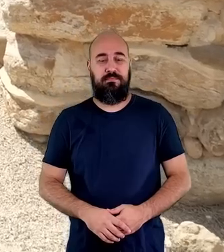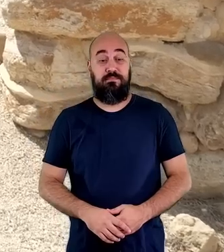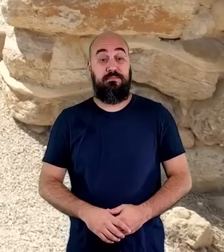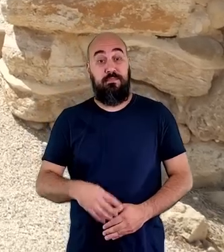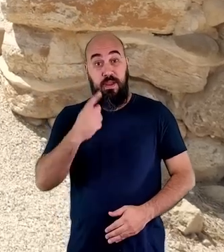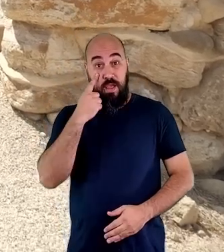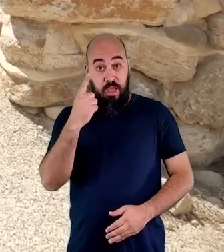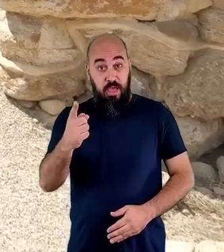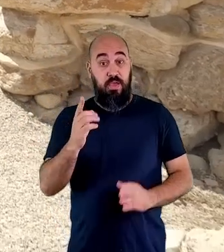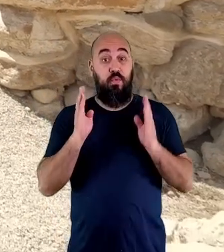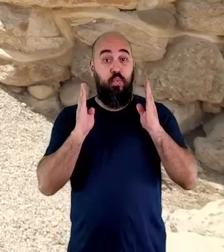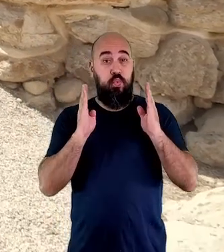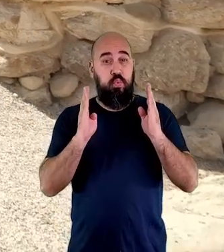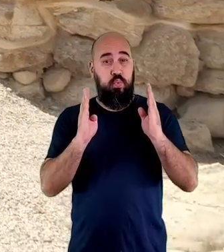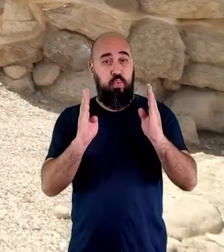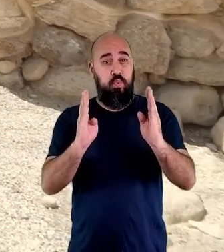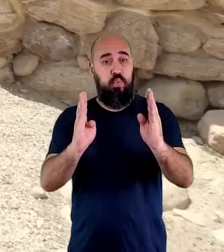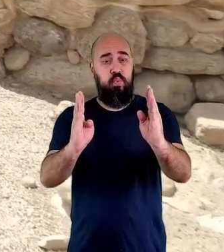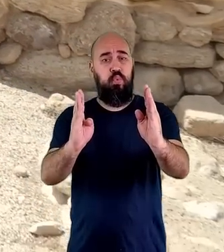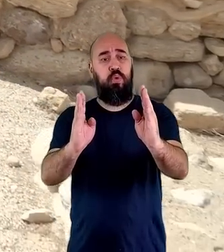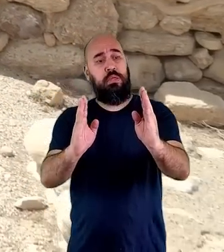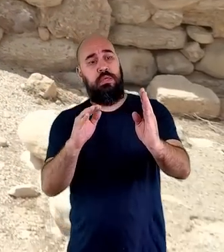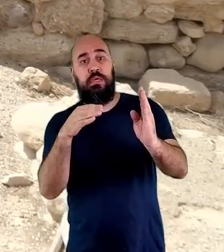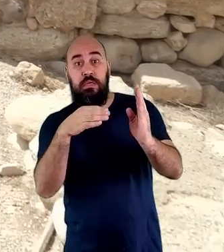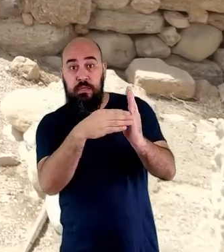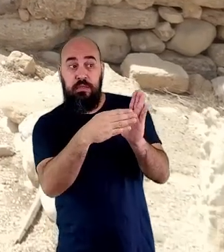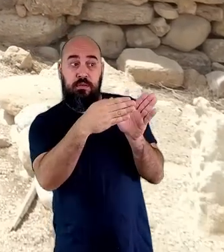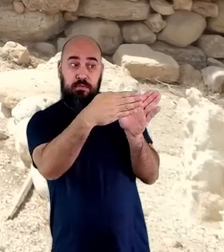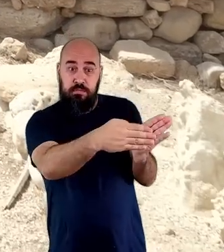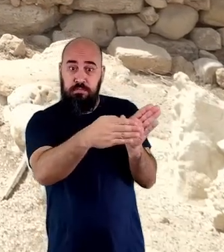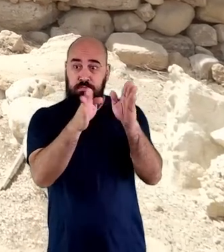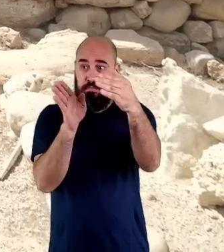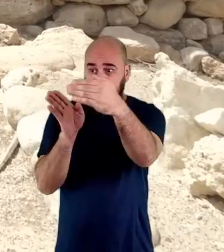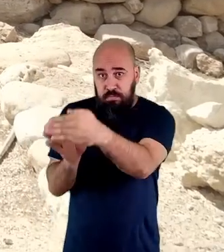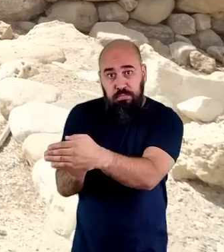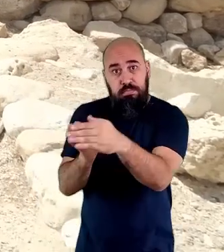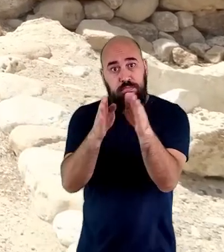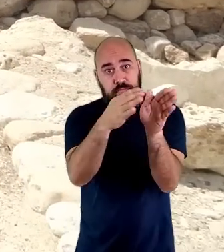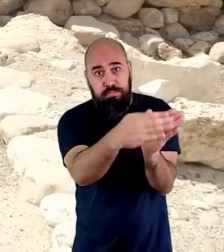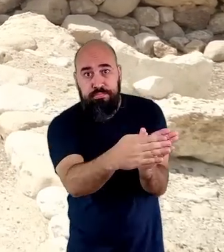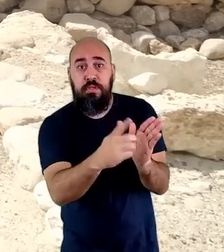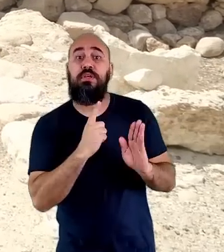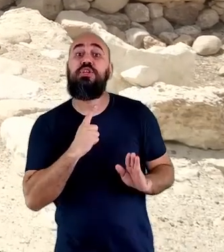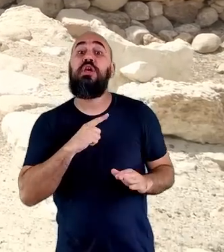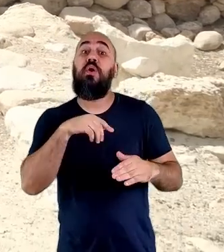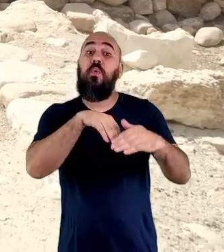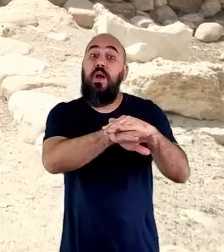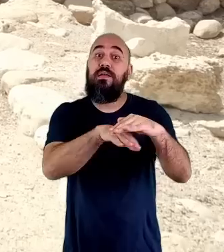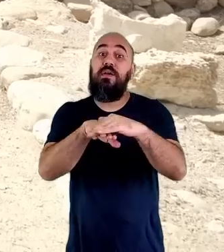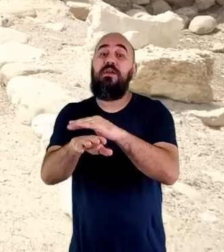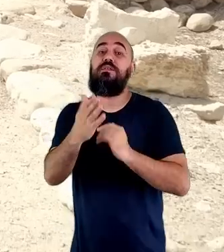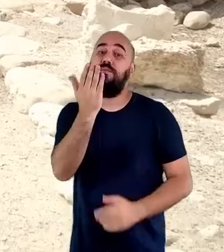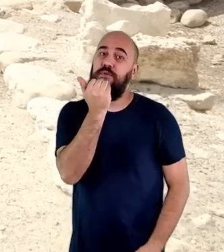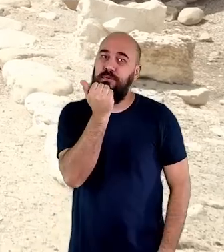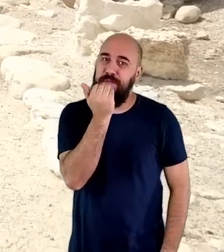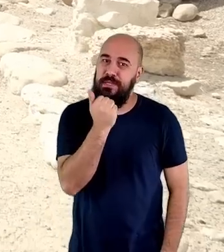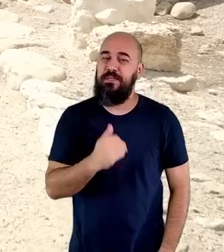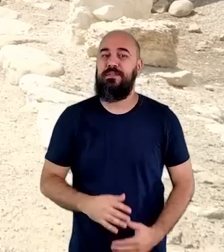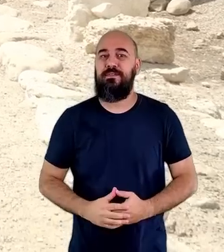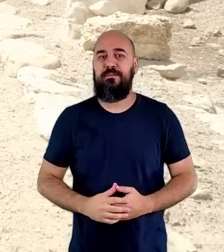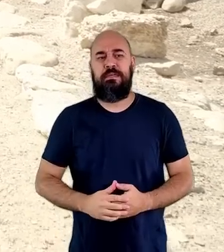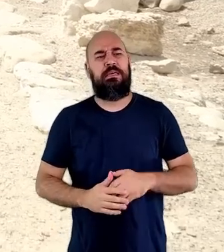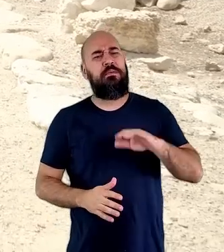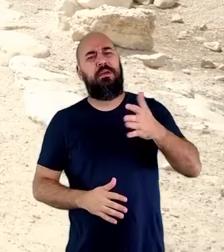Esses corredores aqui eram os armazéns públicos da cidade. Aqui você tem 600 metros quadrados de